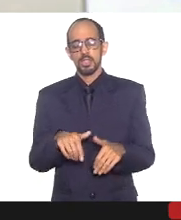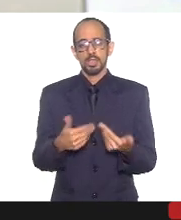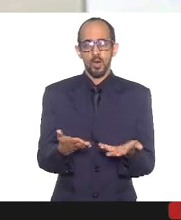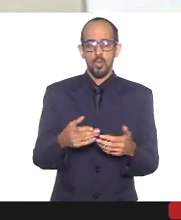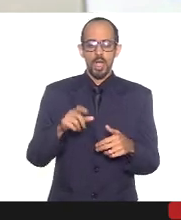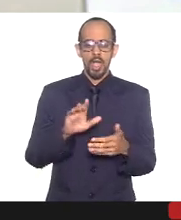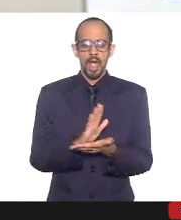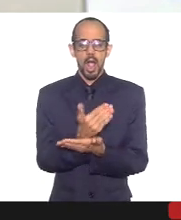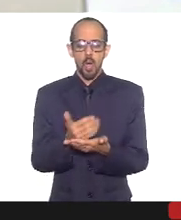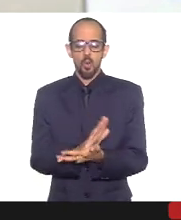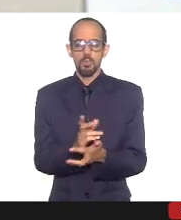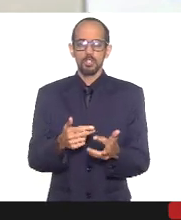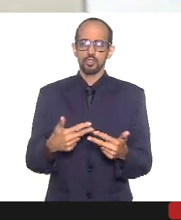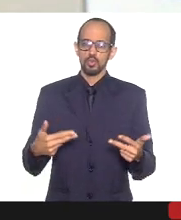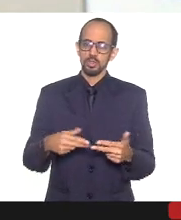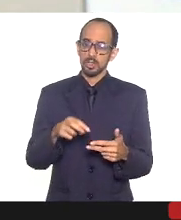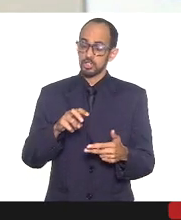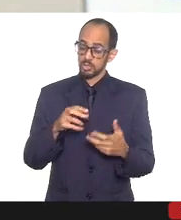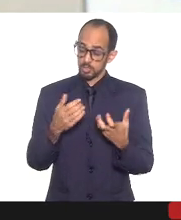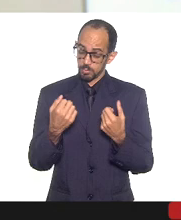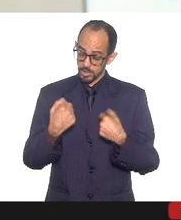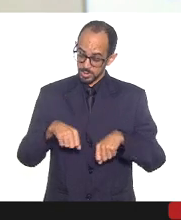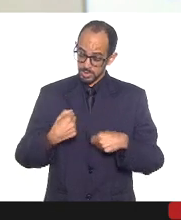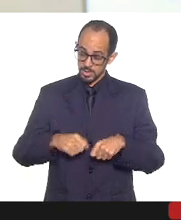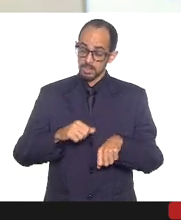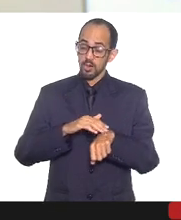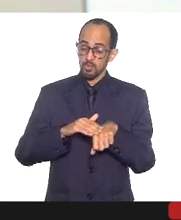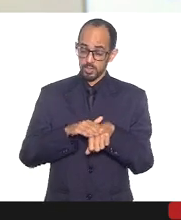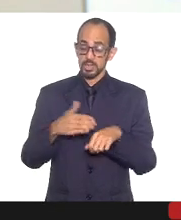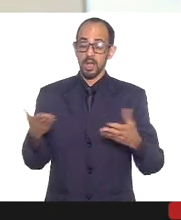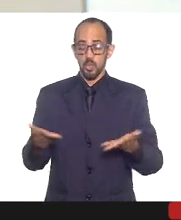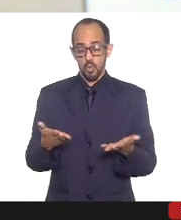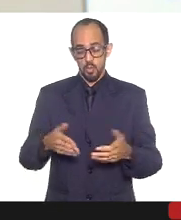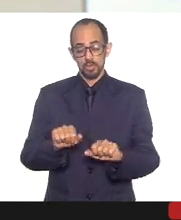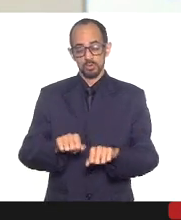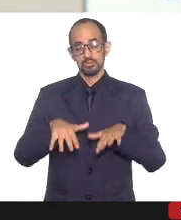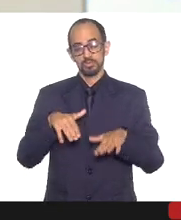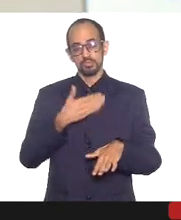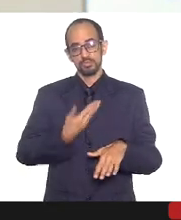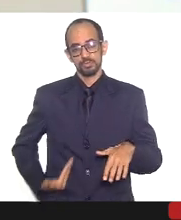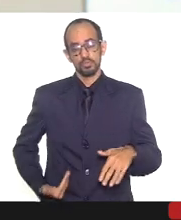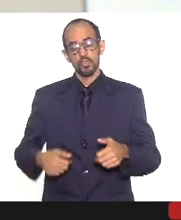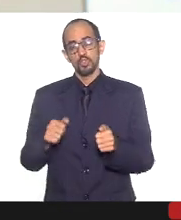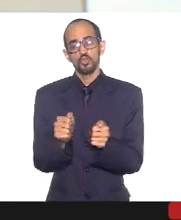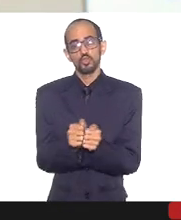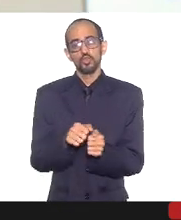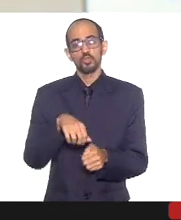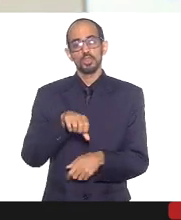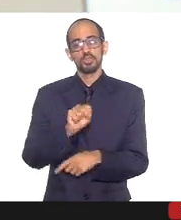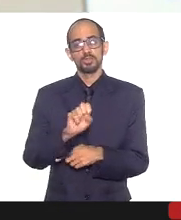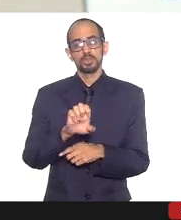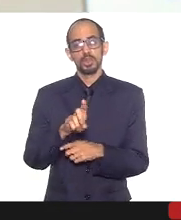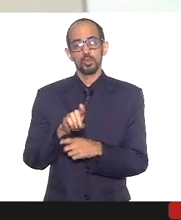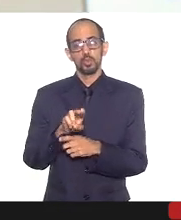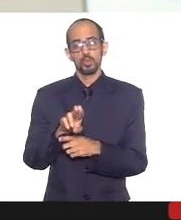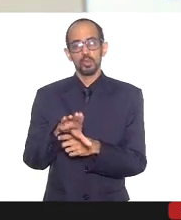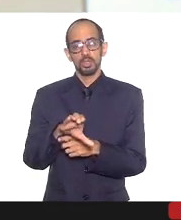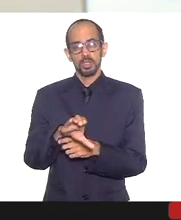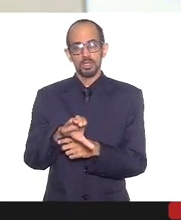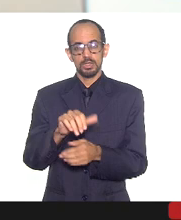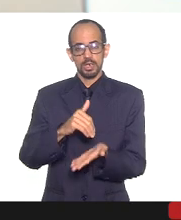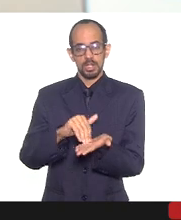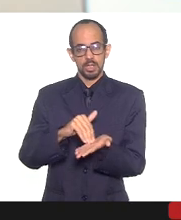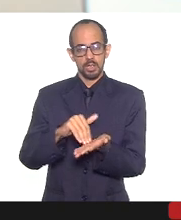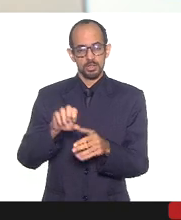tratar nessa audiência, que a gente sabe que vão ter que ter desdobramentos junto à SEDUC, junto à Secretaria de Fazenda. Vejo aqui